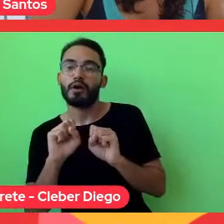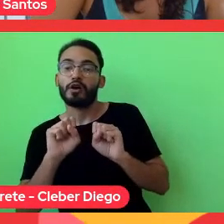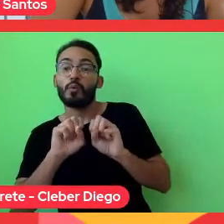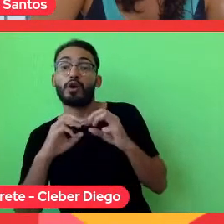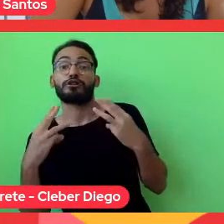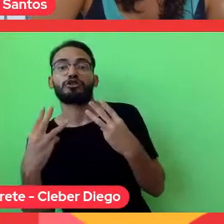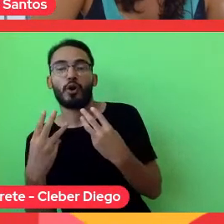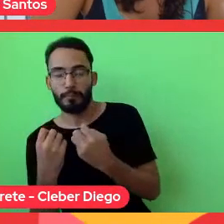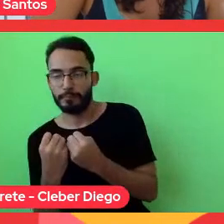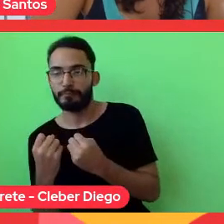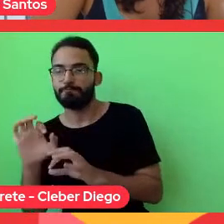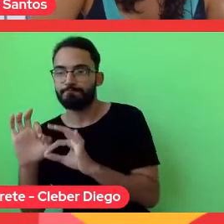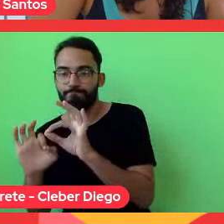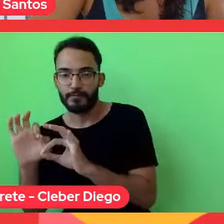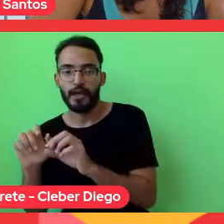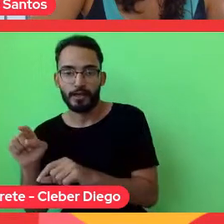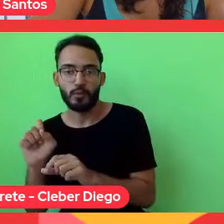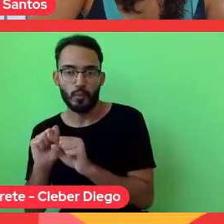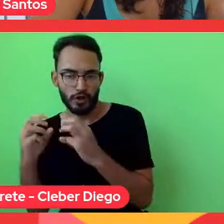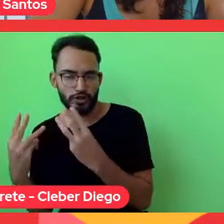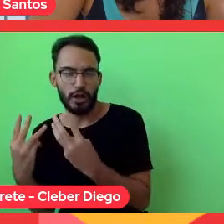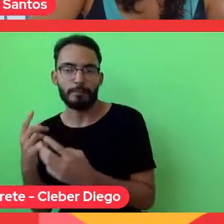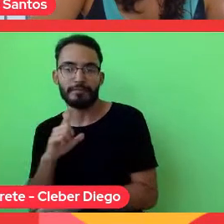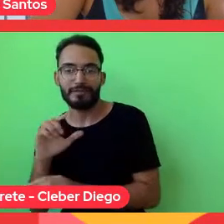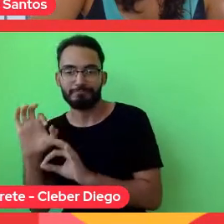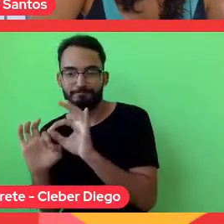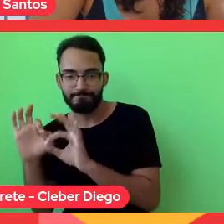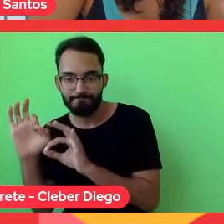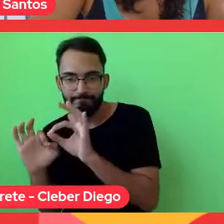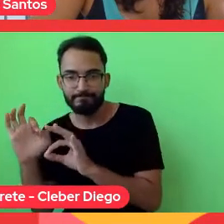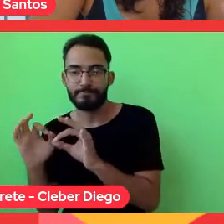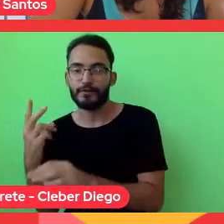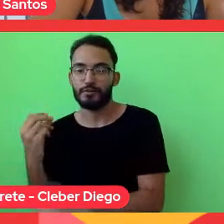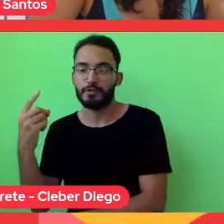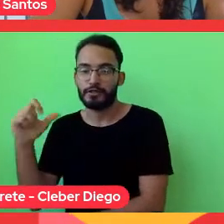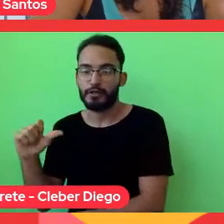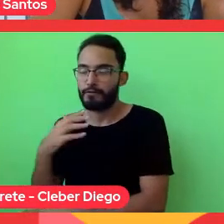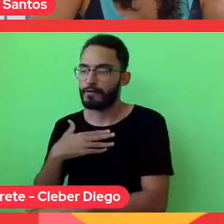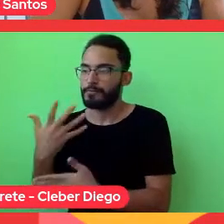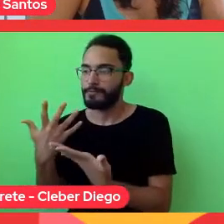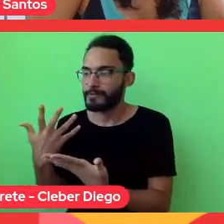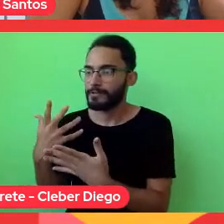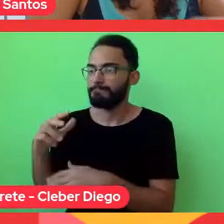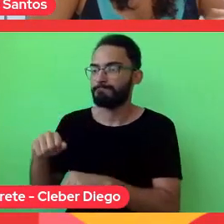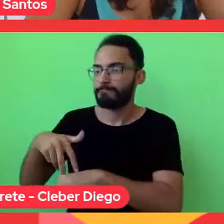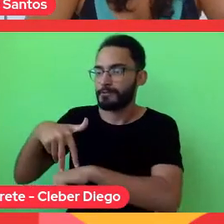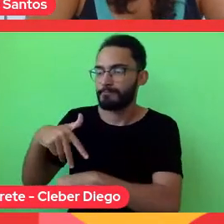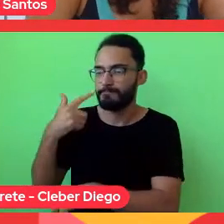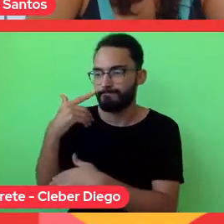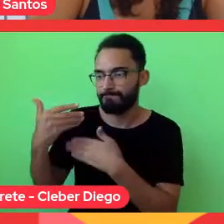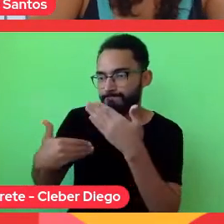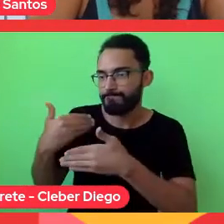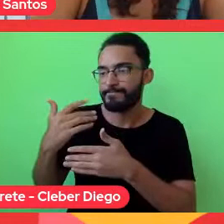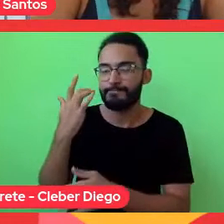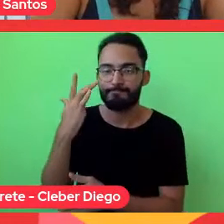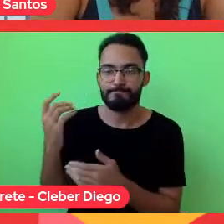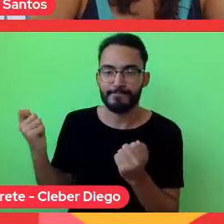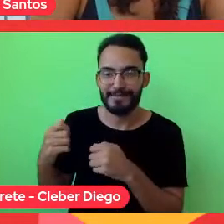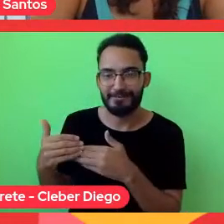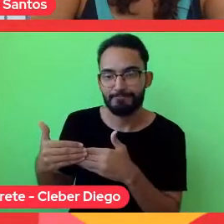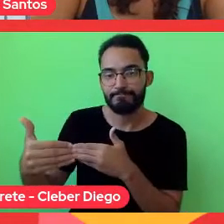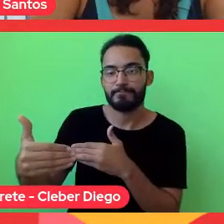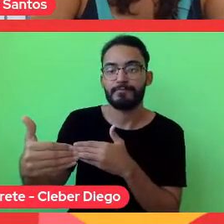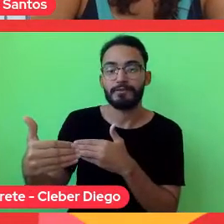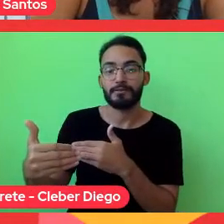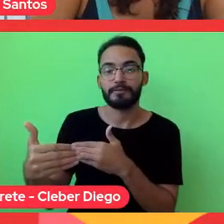em 2020 que eu falei, não, vou assumir mesmo esse protagonismo de fazer a facilitação e vamos em frente. Para se tornar facilitadora,